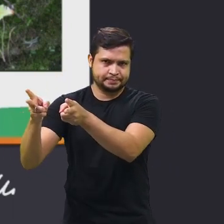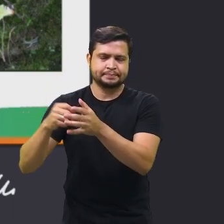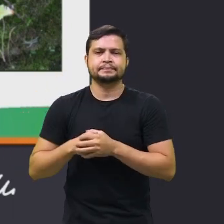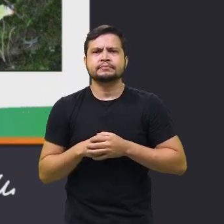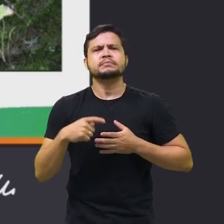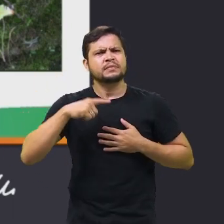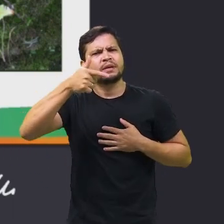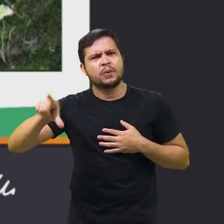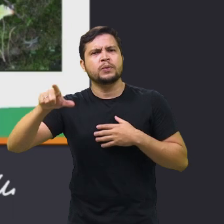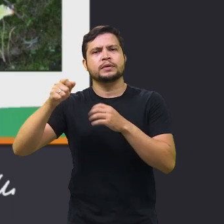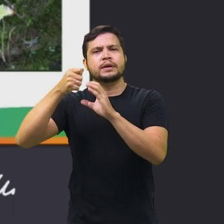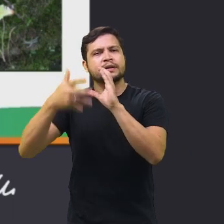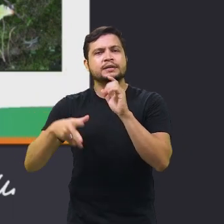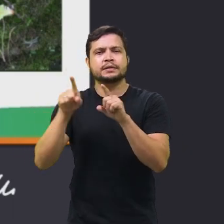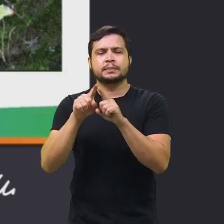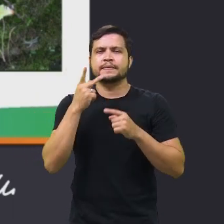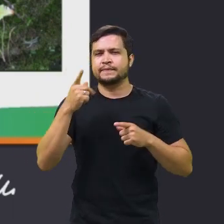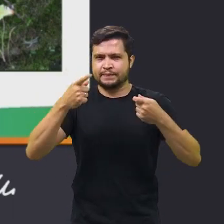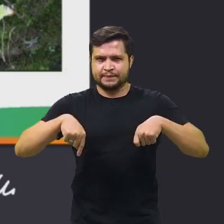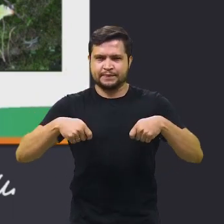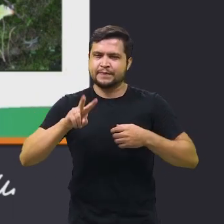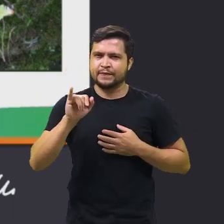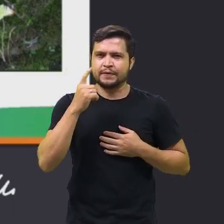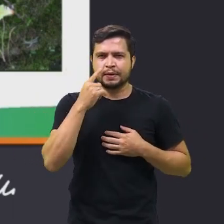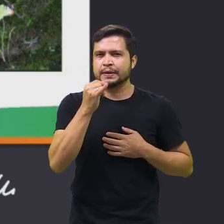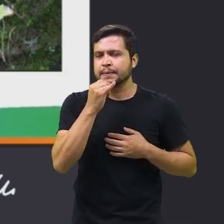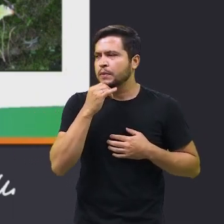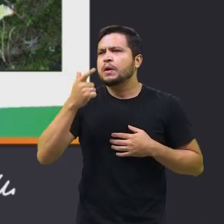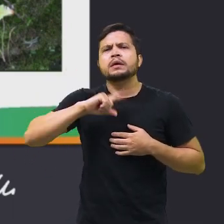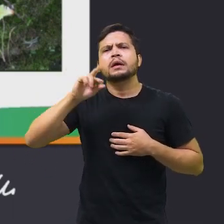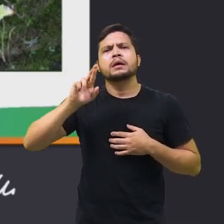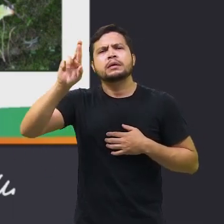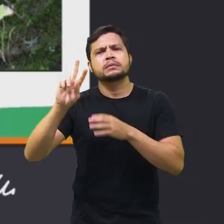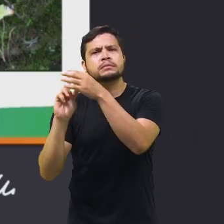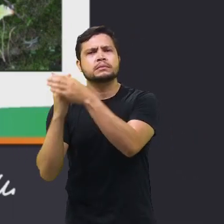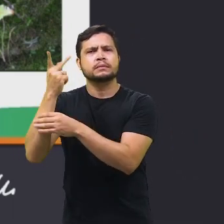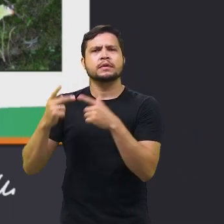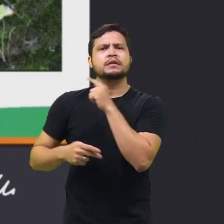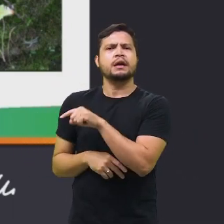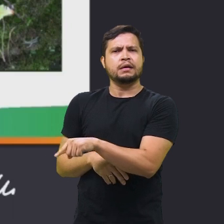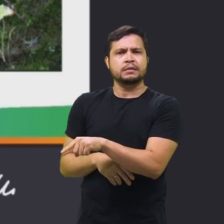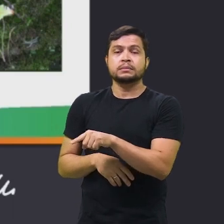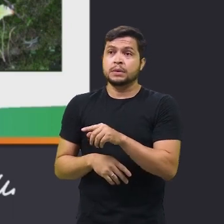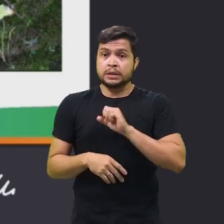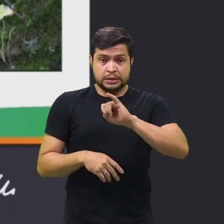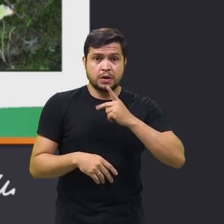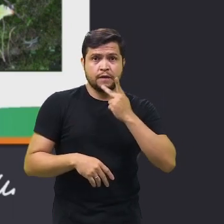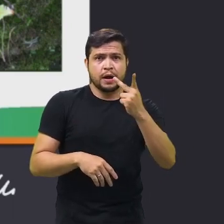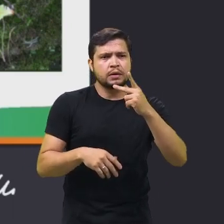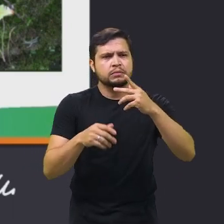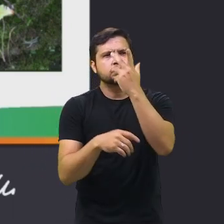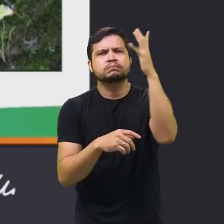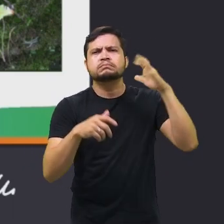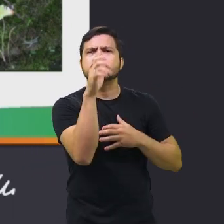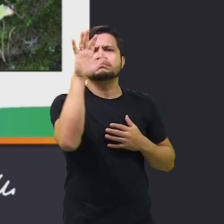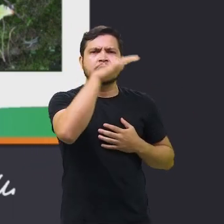vai ter outras características que é interessante citar, né? Quem são os representantes dessas plantas? Ou seja, se eu for lá no meio ambiente, como é que eu sei